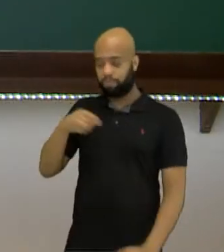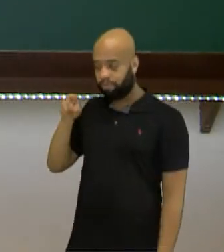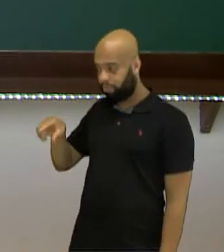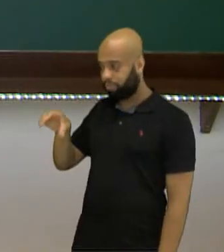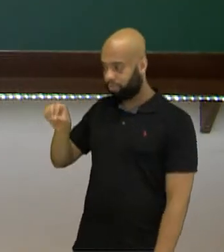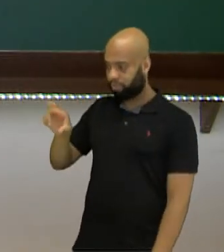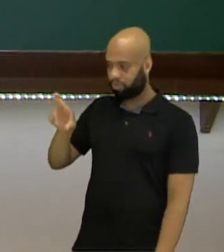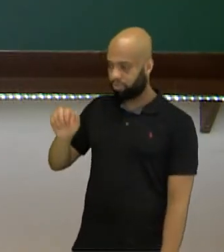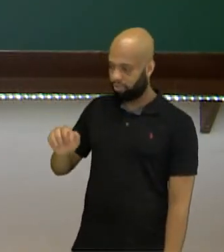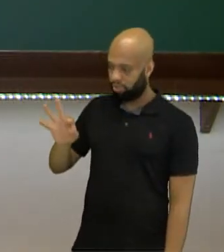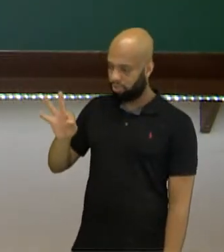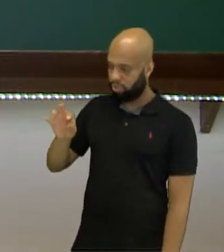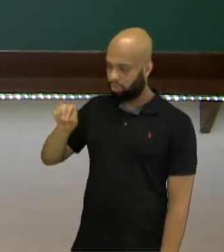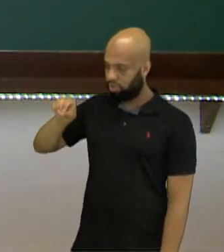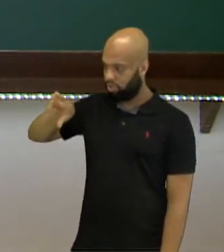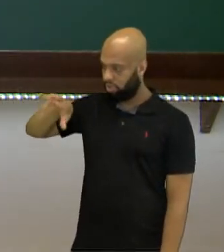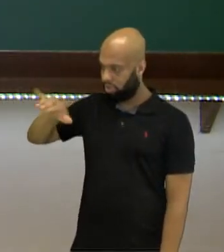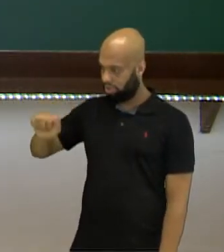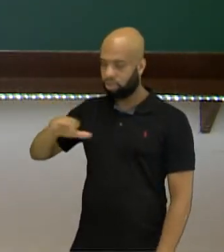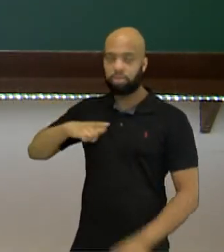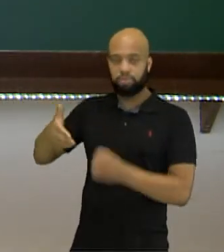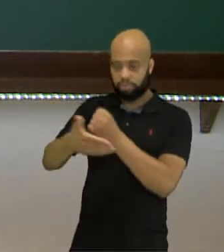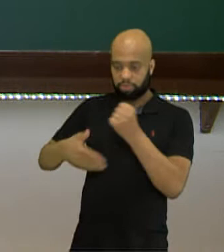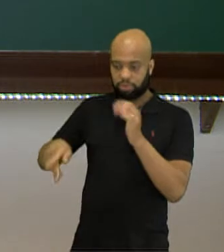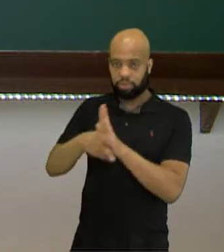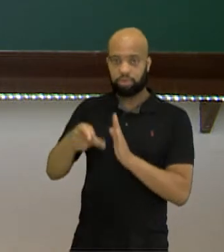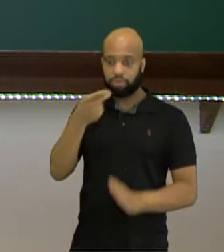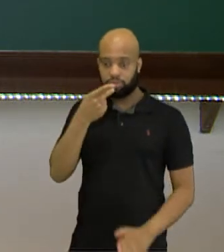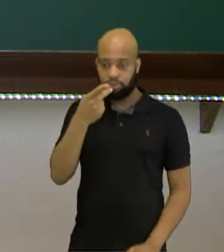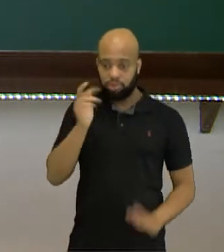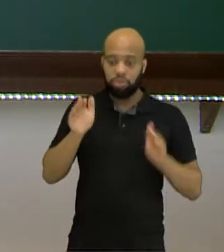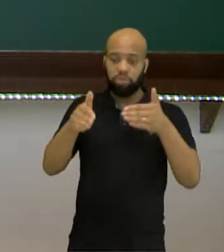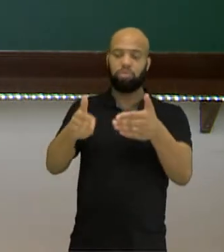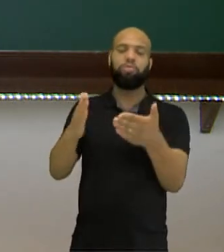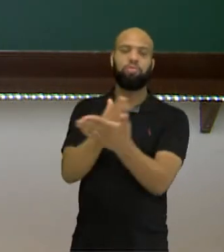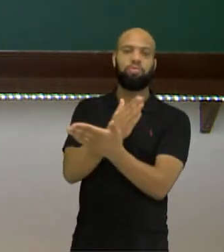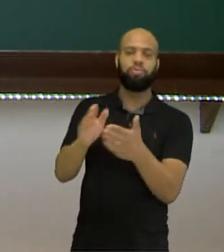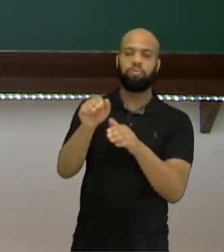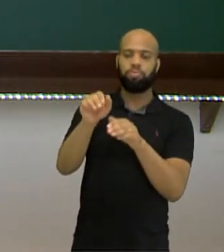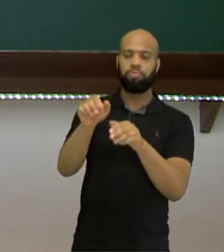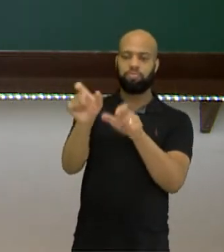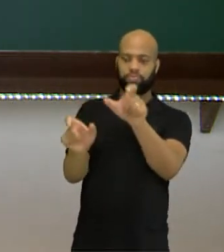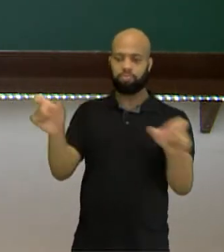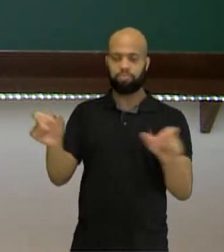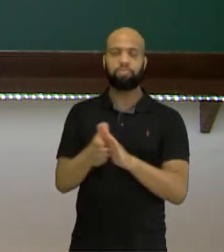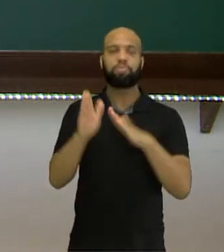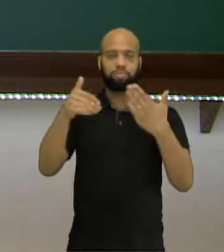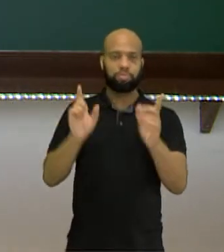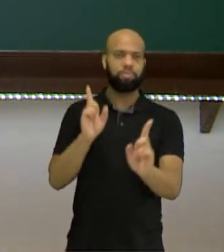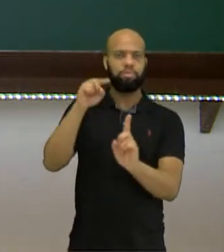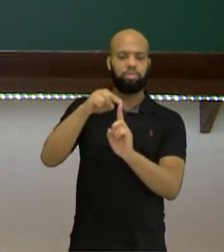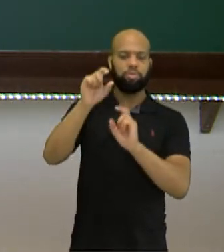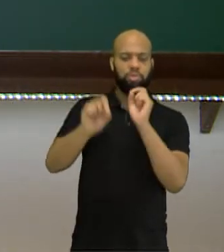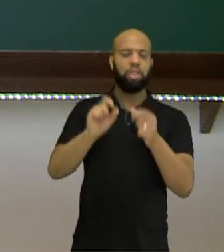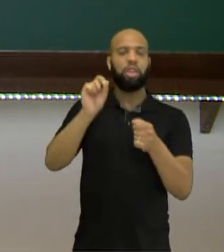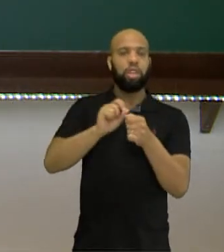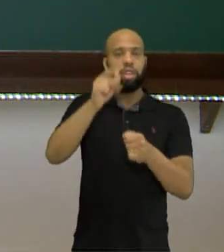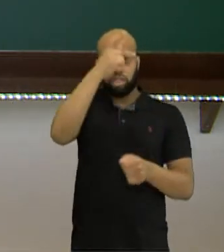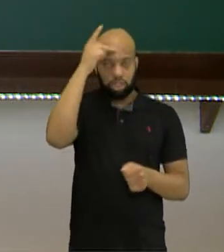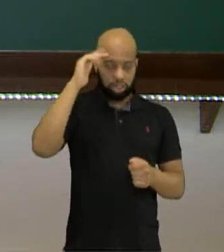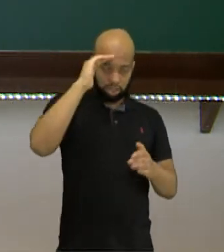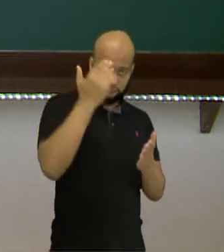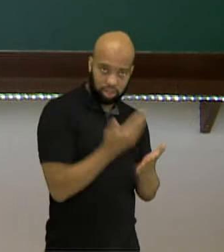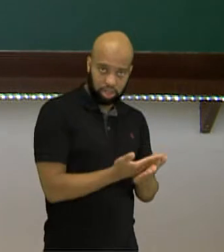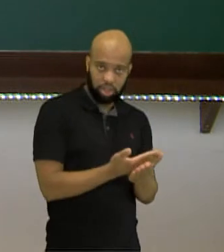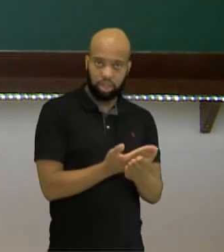fazer muito em uma fala para um público e o objetivo dela é justamente você persuadir esse